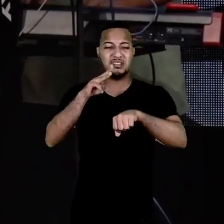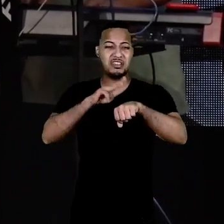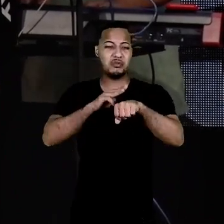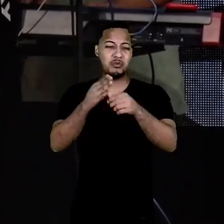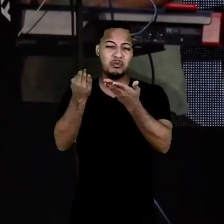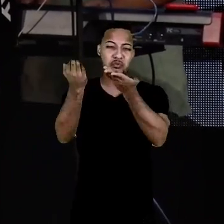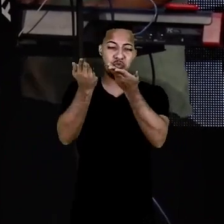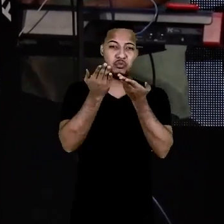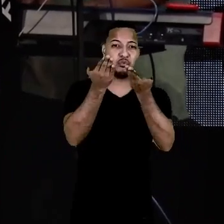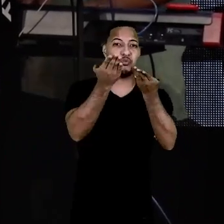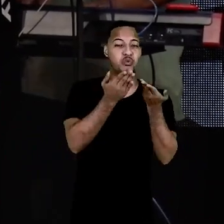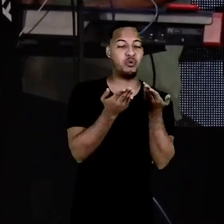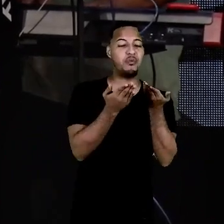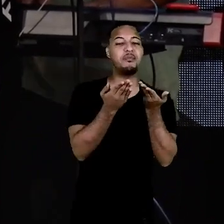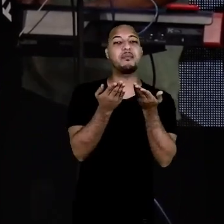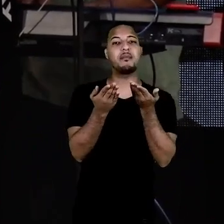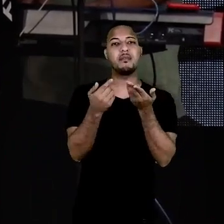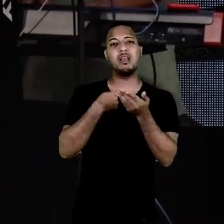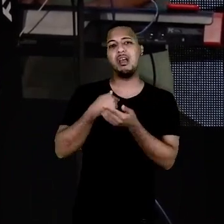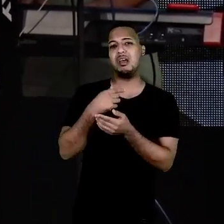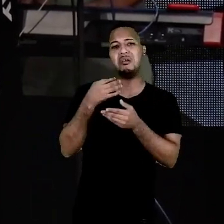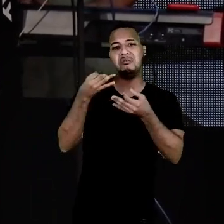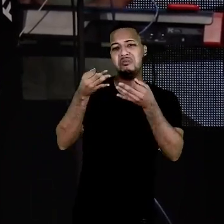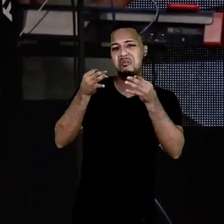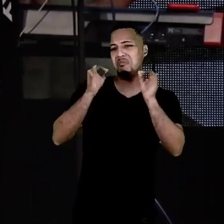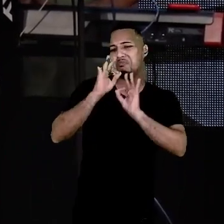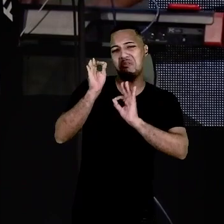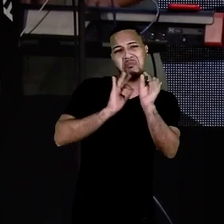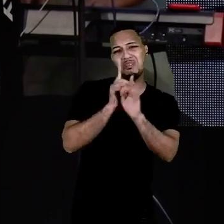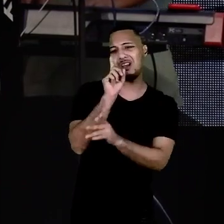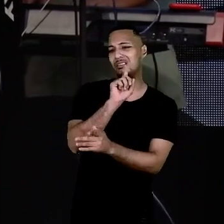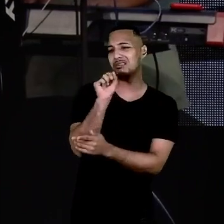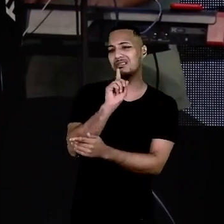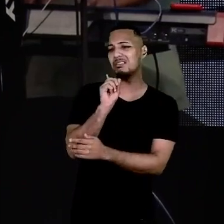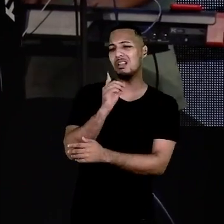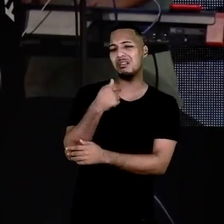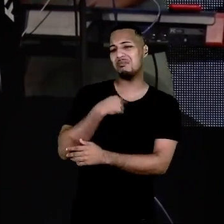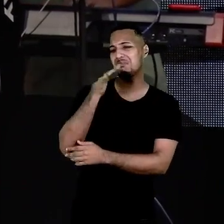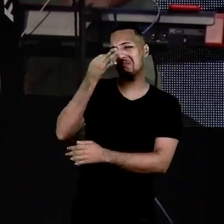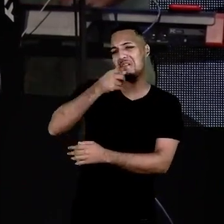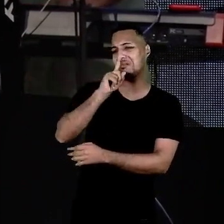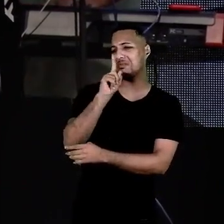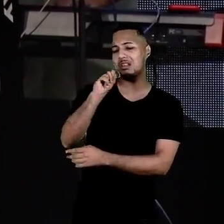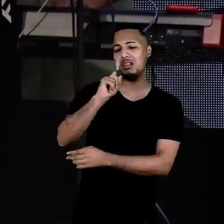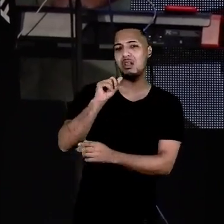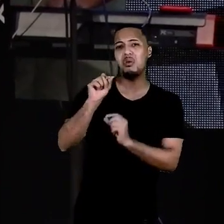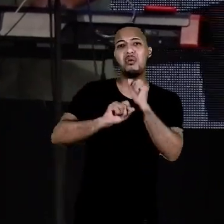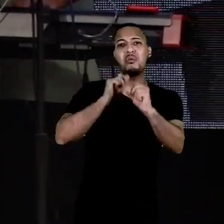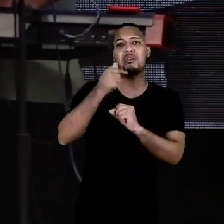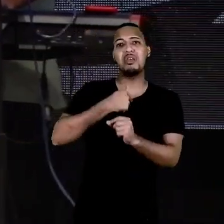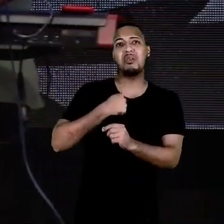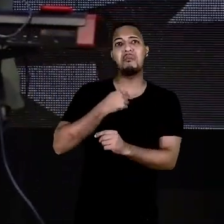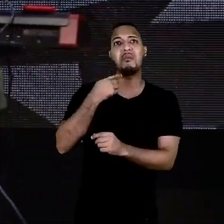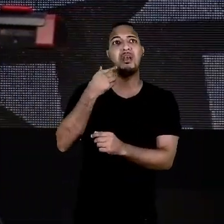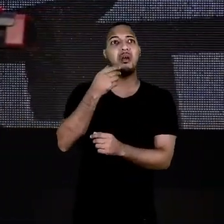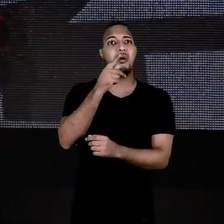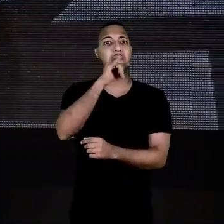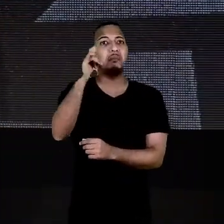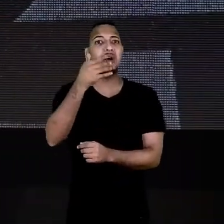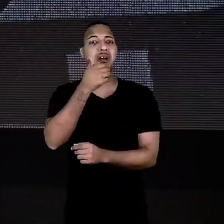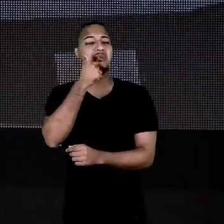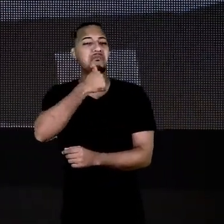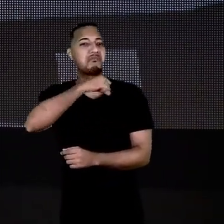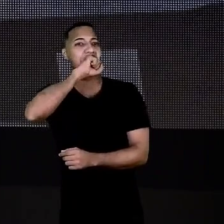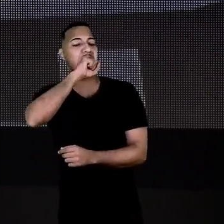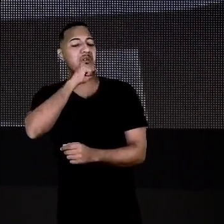convite, você dizia assim: eu não estou pronto, eu não estou preparado. O que os meus pais vão pensar se eu chegar em casa e dizer assim: eu entreguei minha